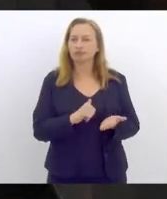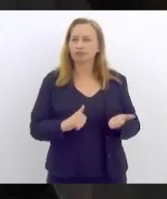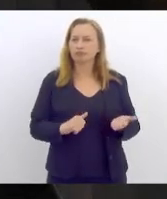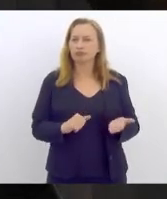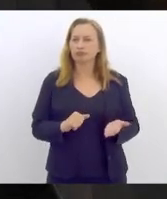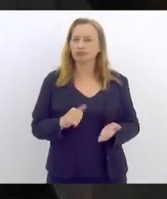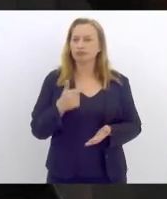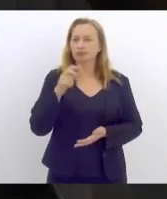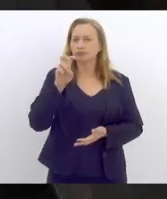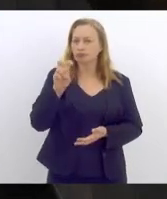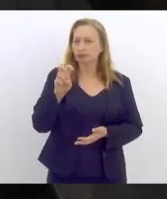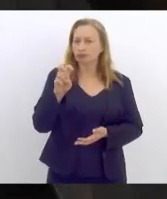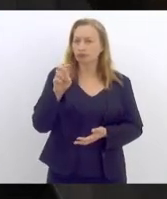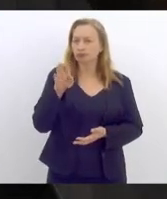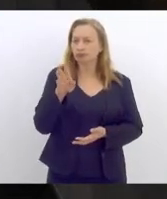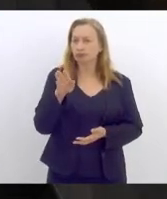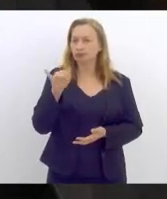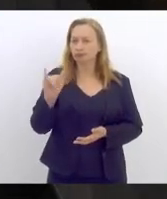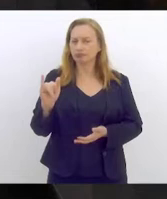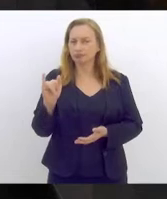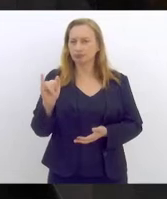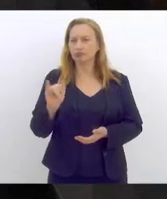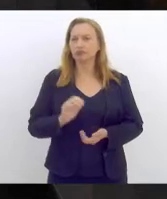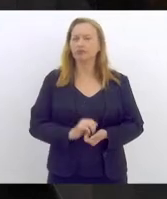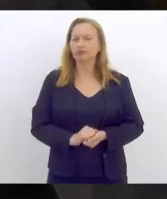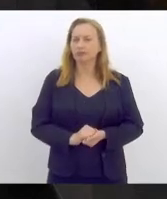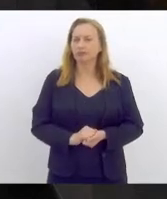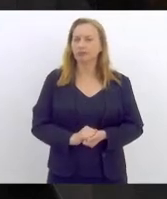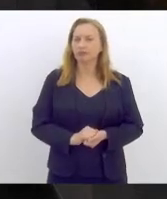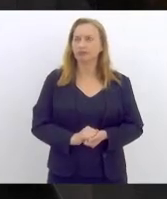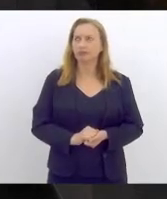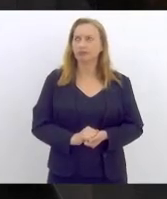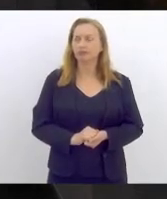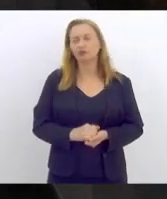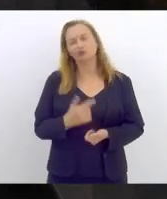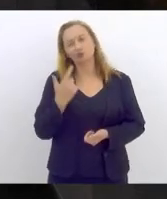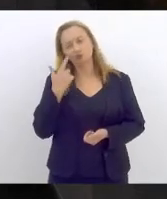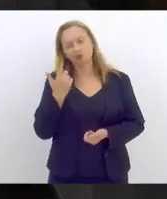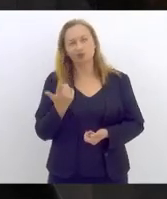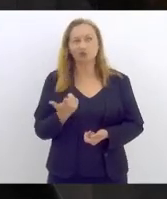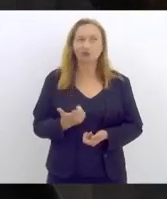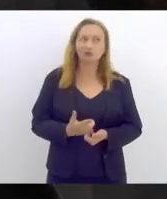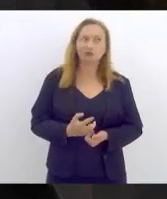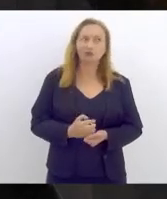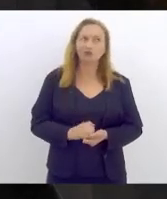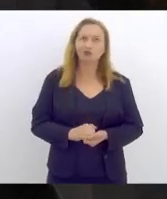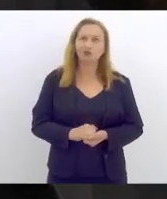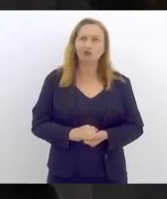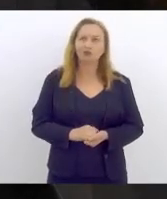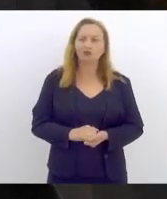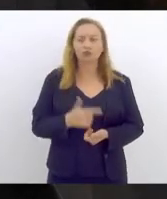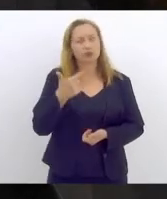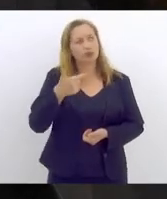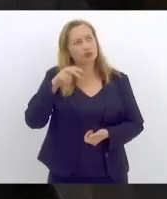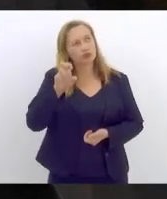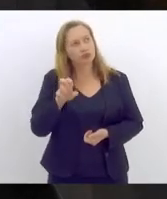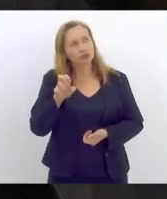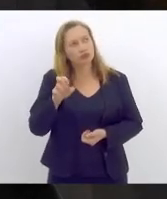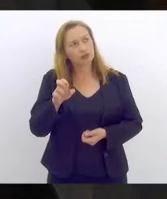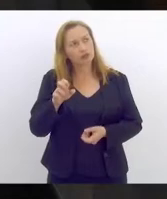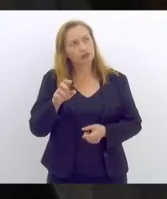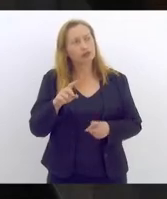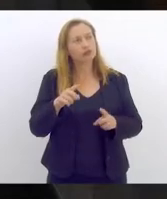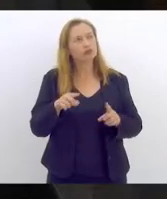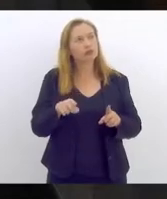cinco bilhões se eu botar os 25 os